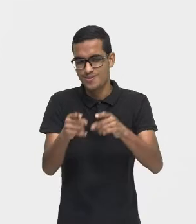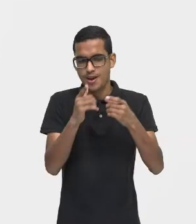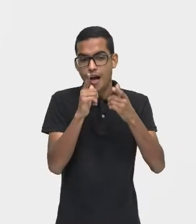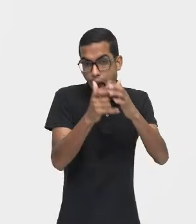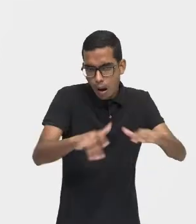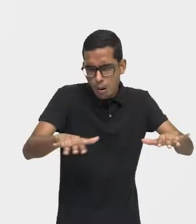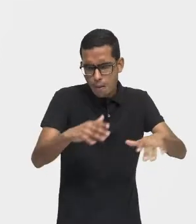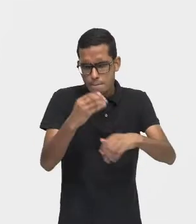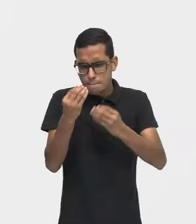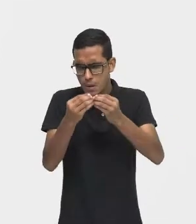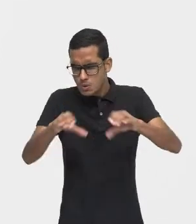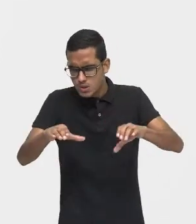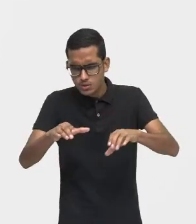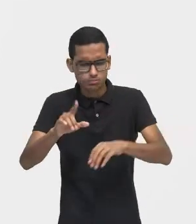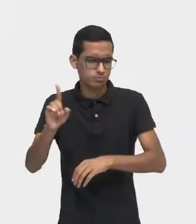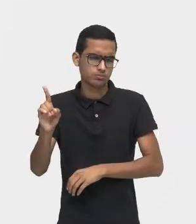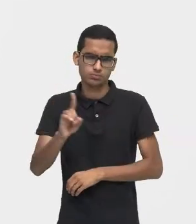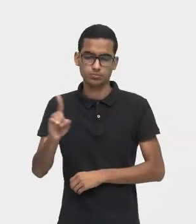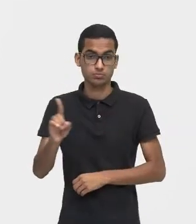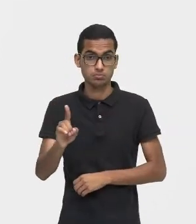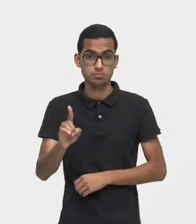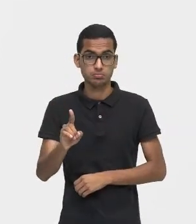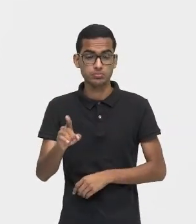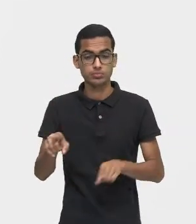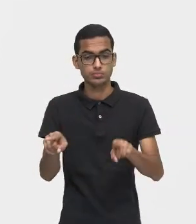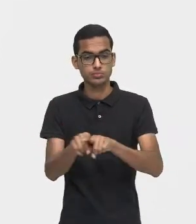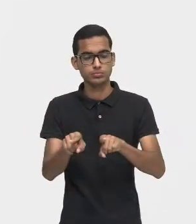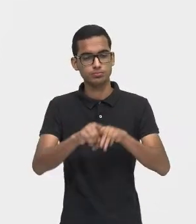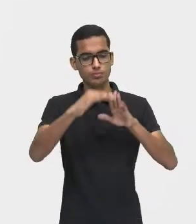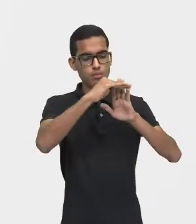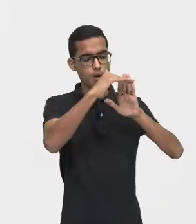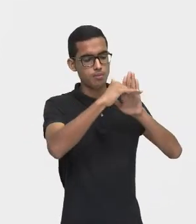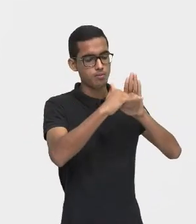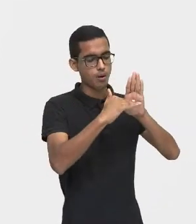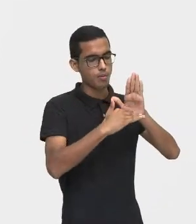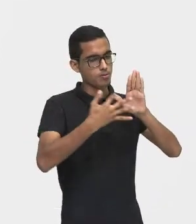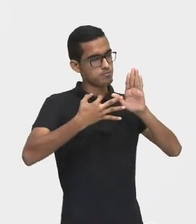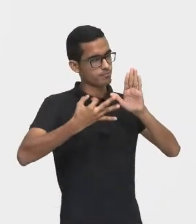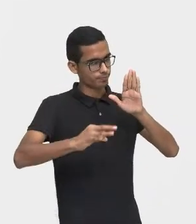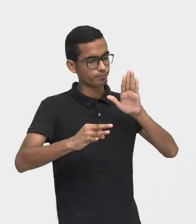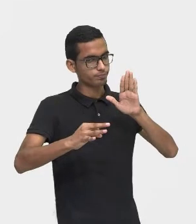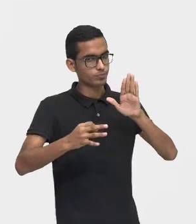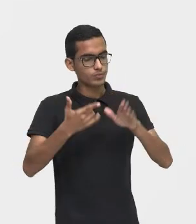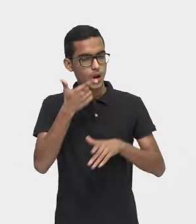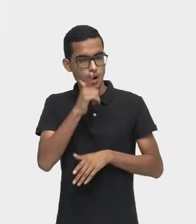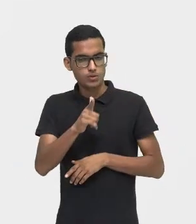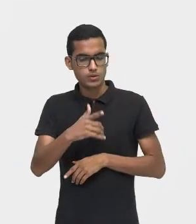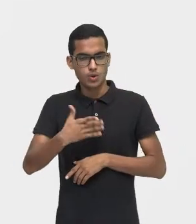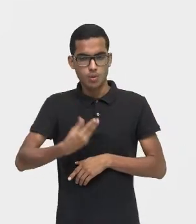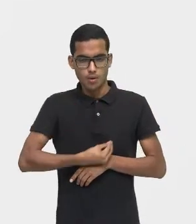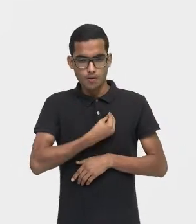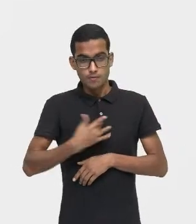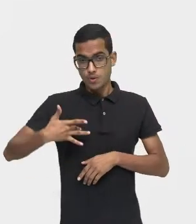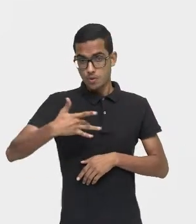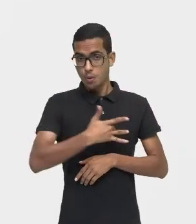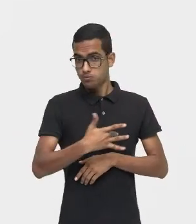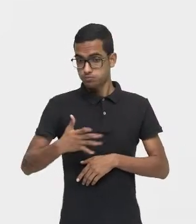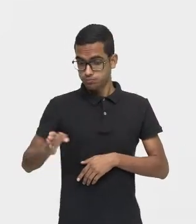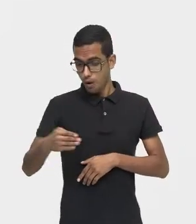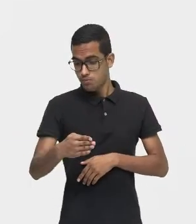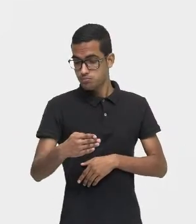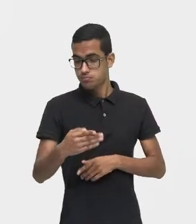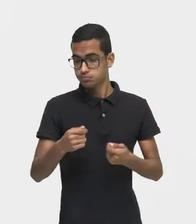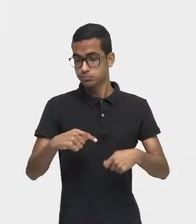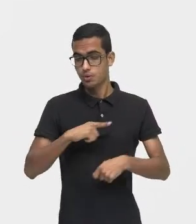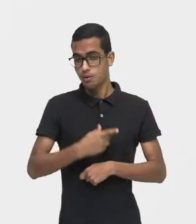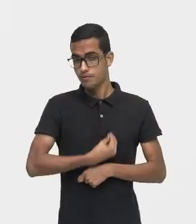que necessita aí de condições adequadas, é lógico, né? Para a manutenção aí da vida saudável dos peixes, né?